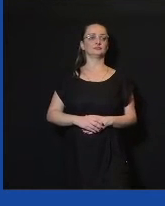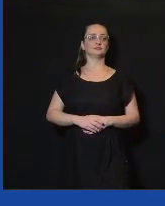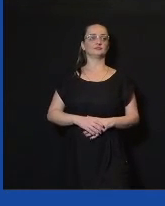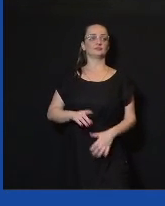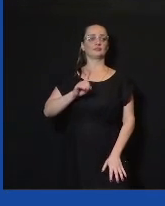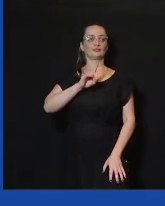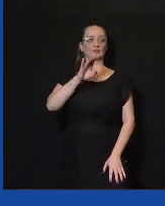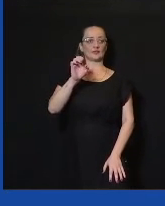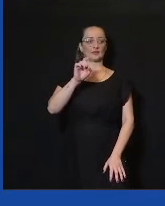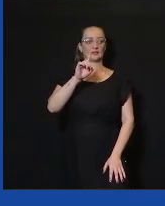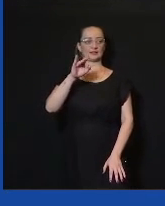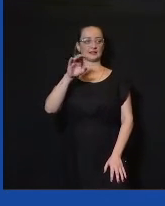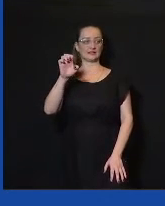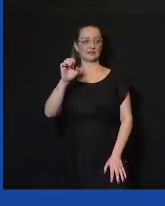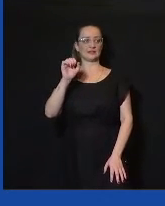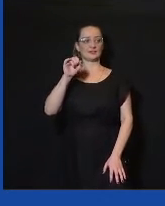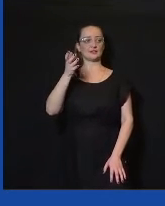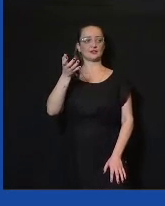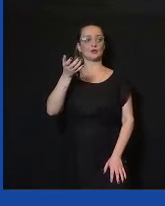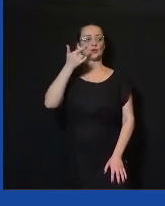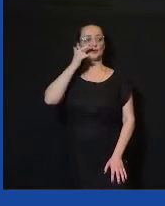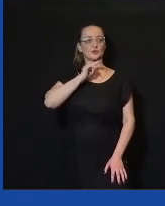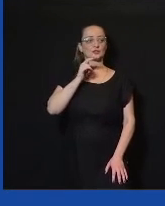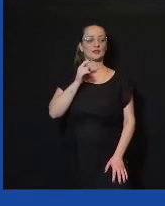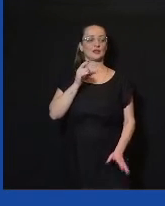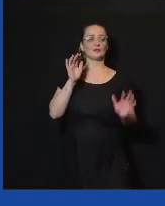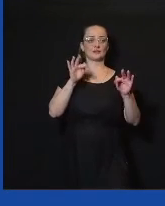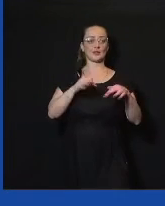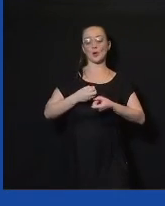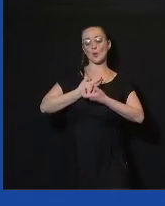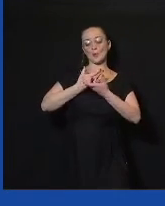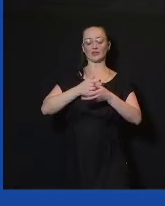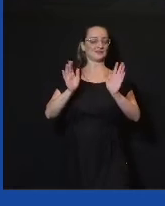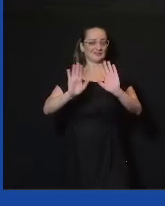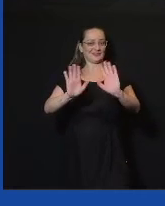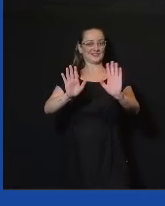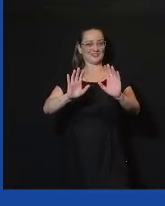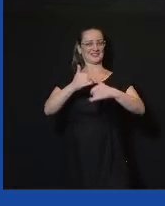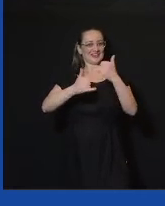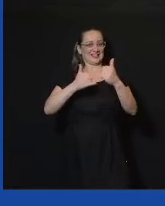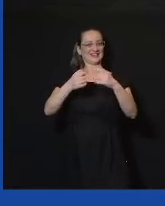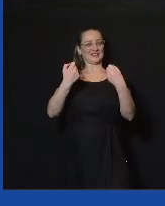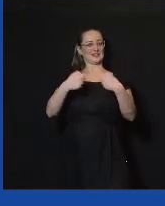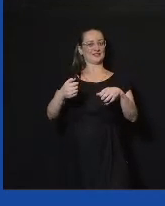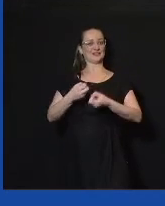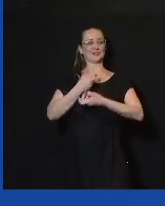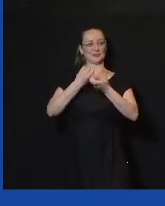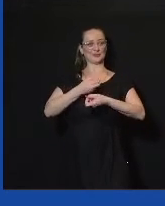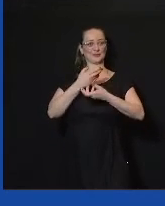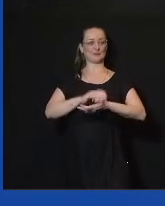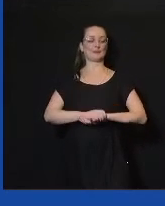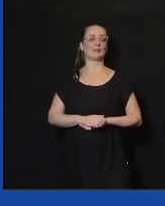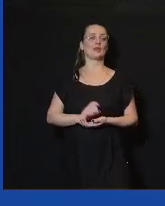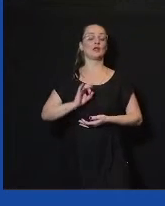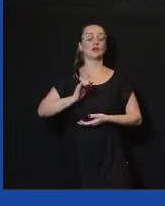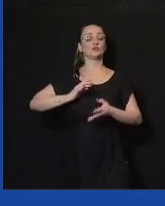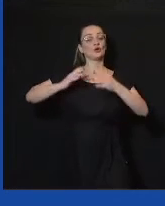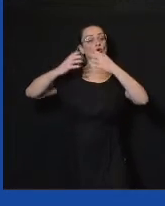agora encerrar com um poema... Não, brincadeira, Zezé, não precisa ser com um poema. Mas só com reflexão